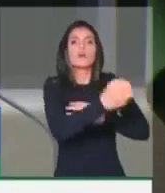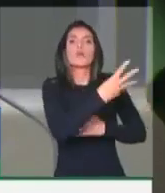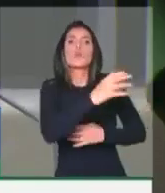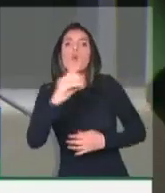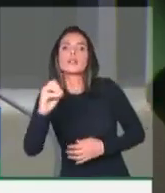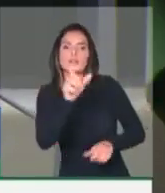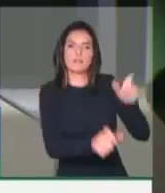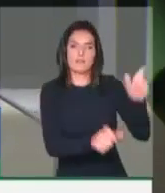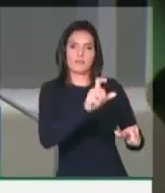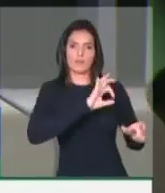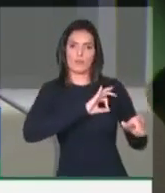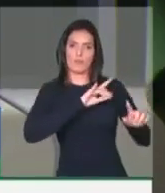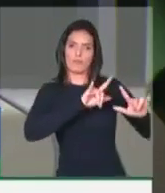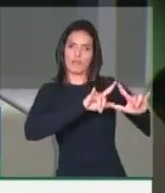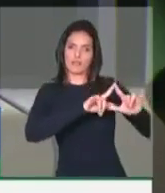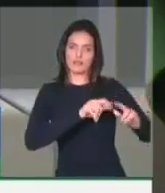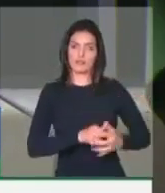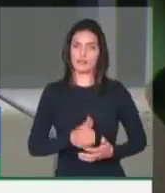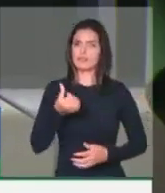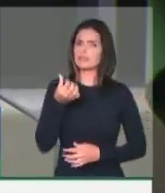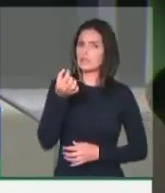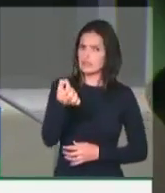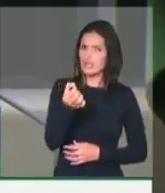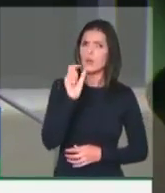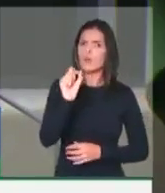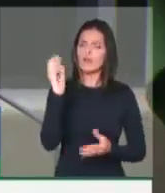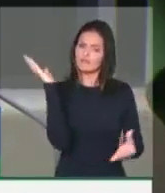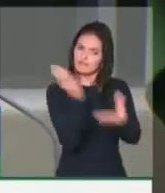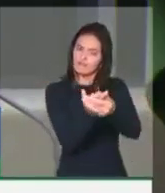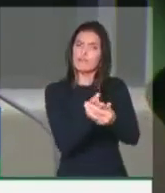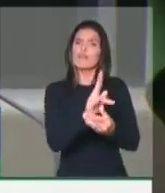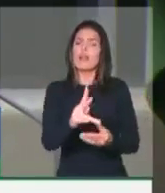60 recomendações para combater o crime organizado.